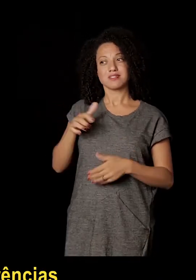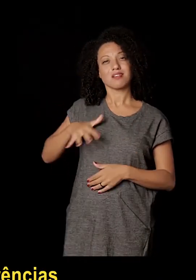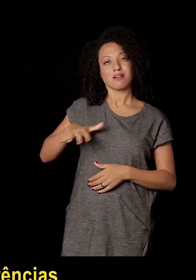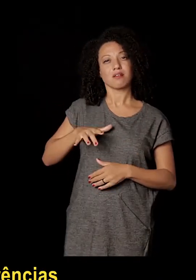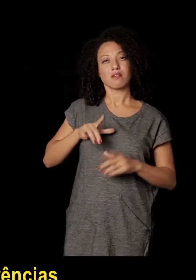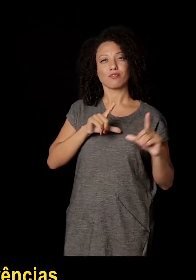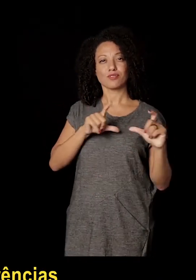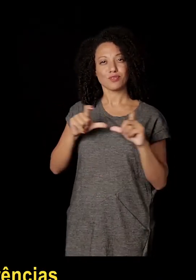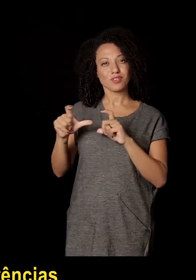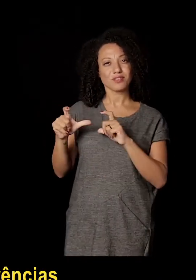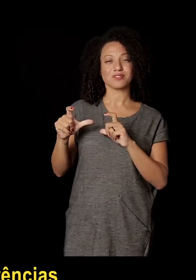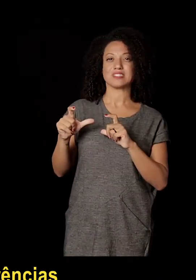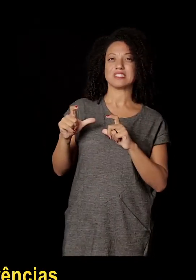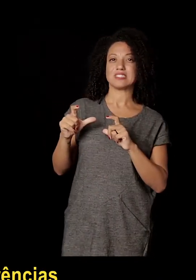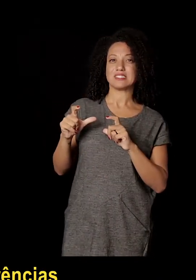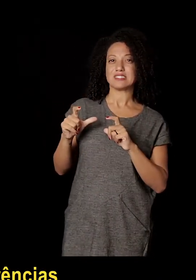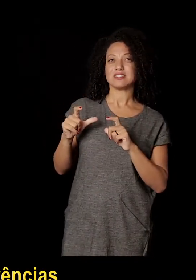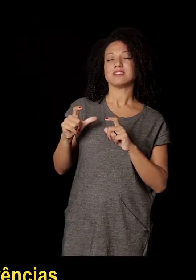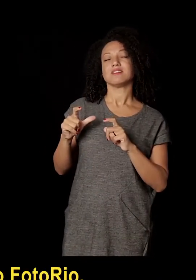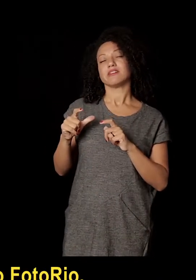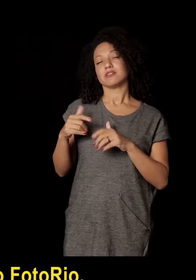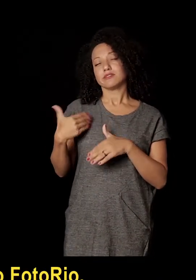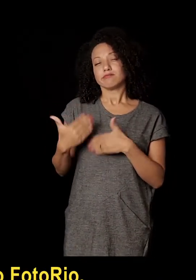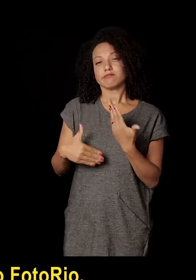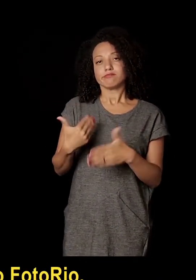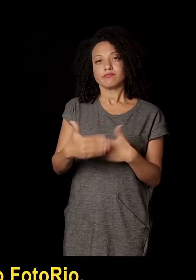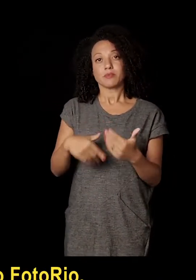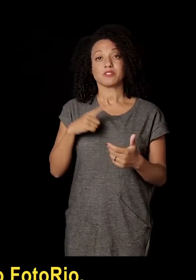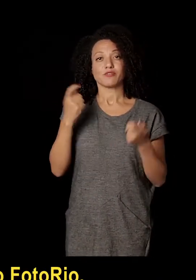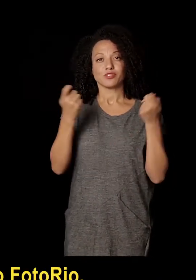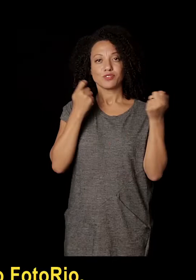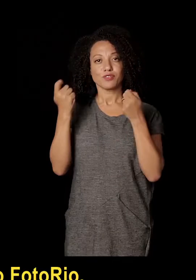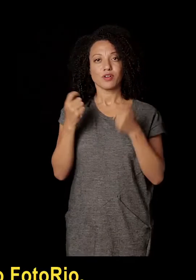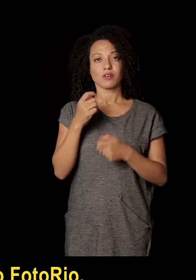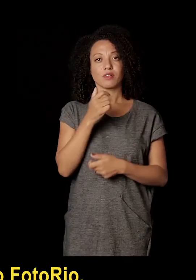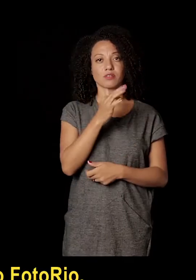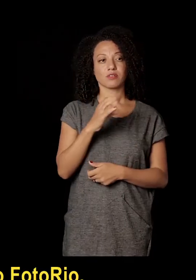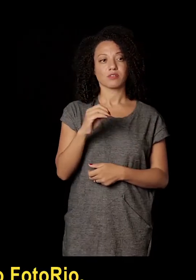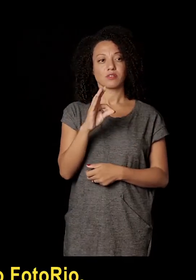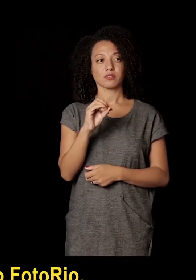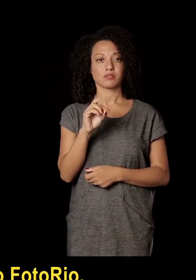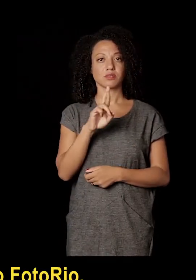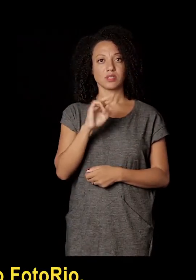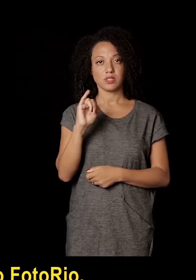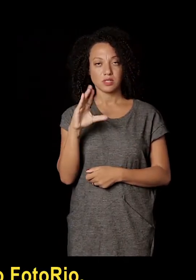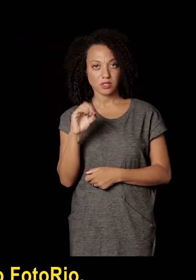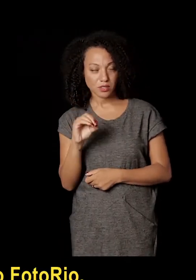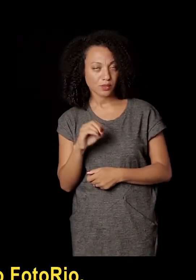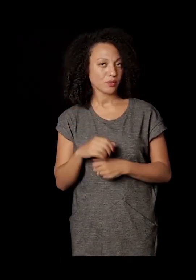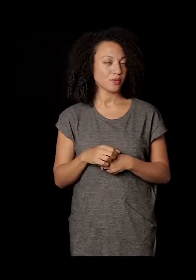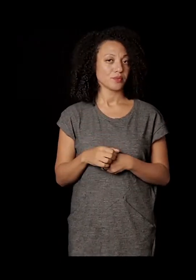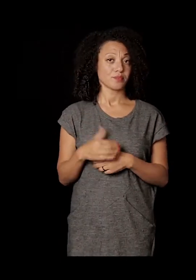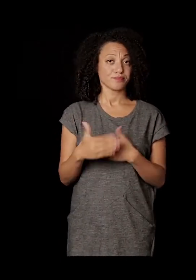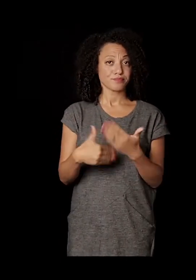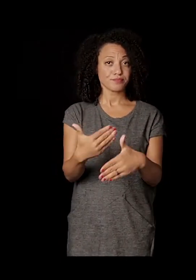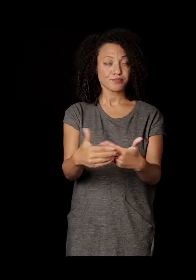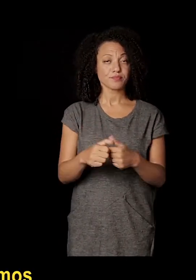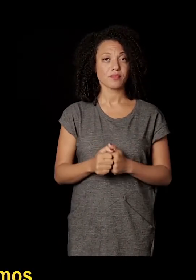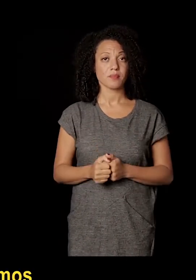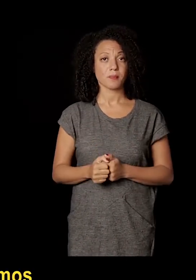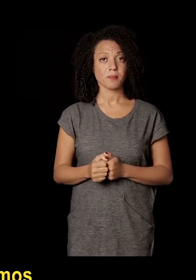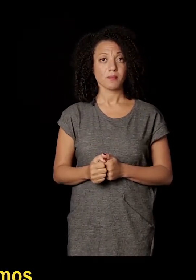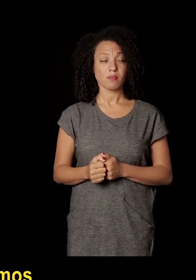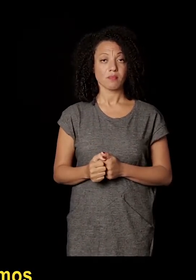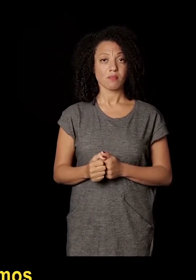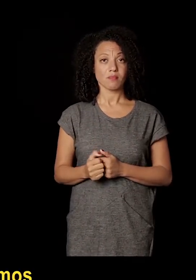referências anteriores do meio da fotografia, a retomada dos festivais com o Foto Rio, com o Milton Guran. Então,